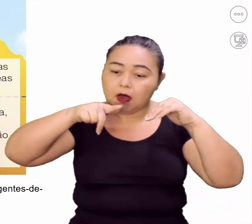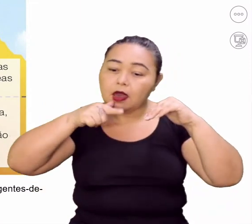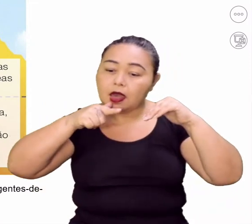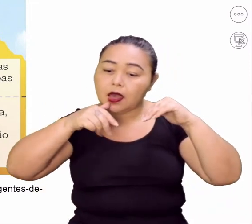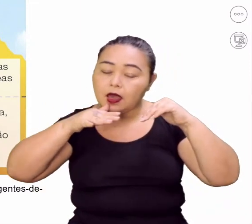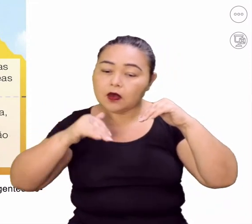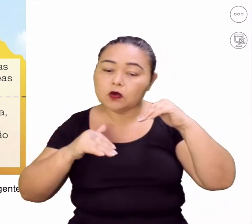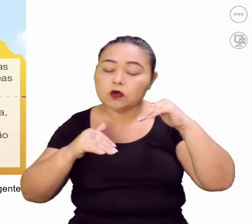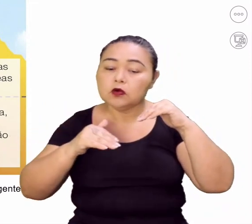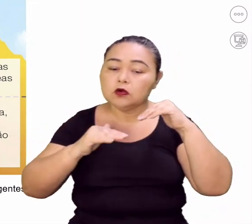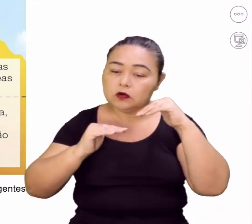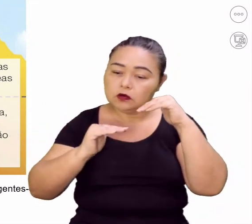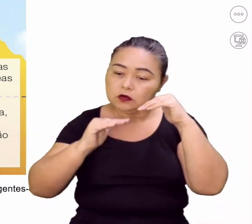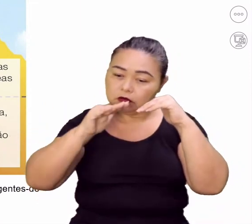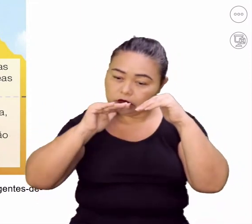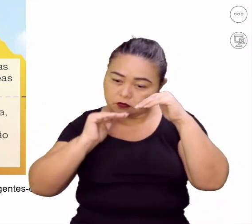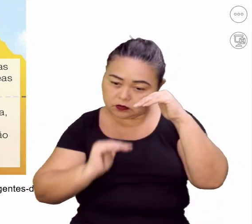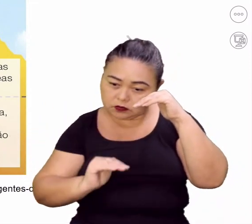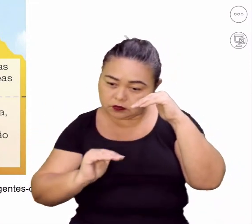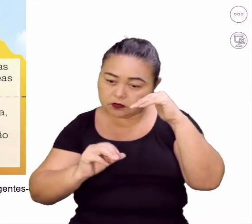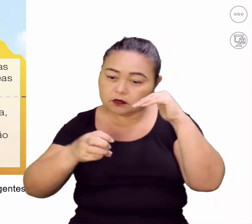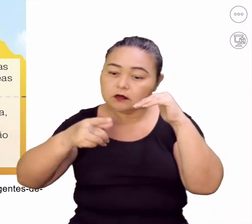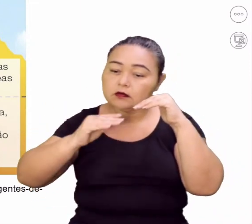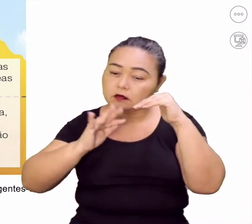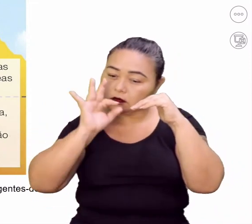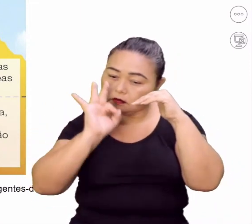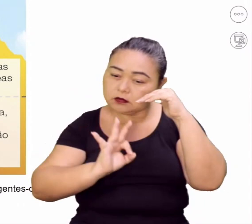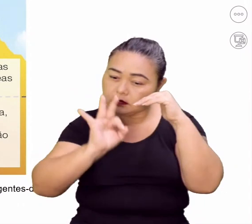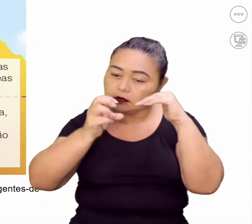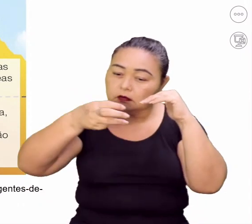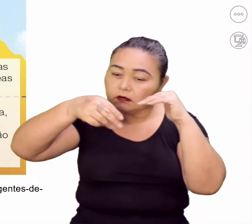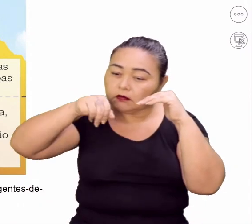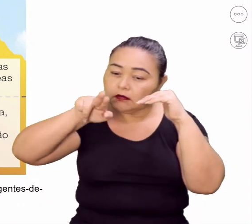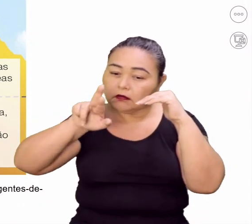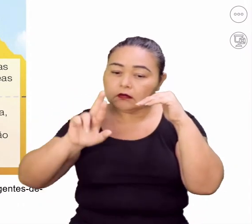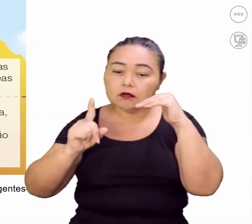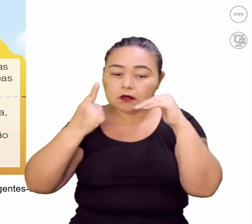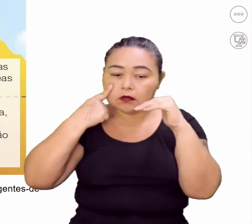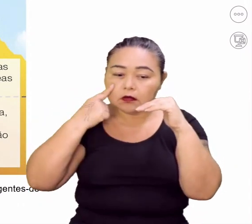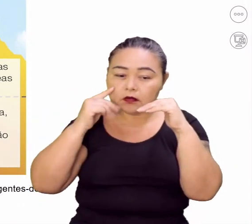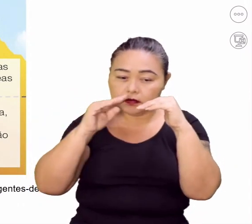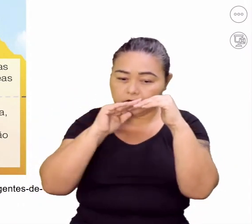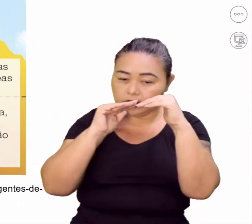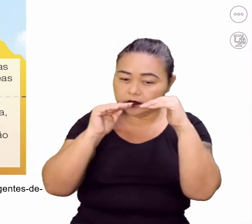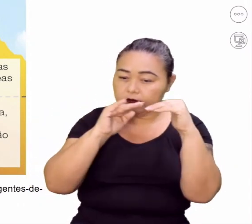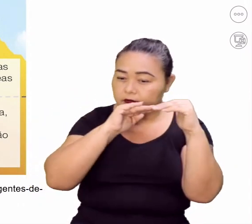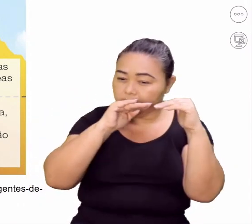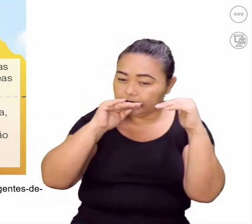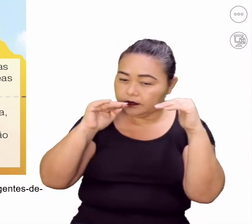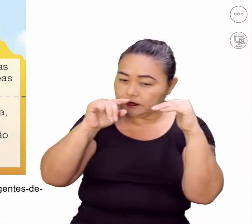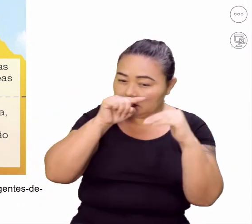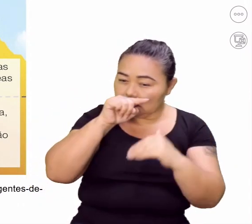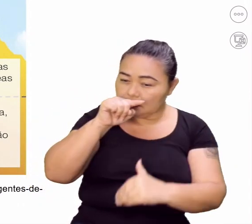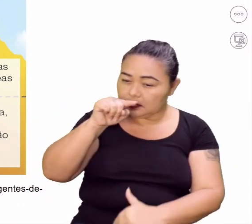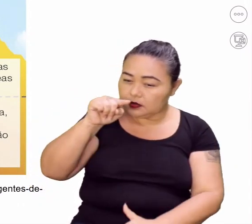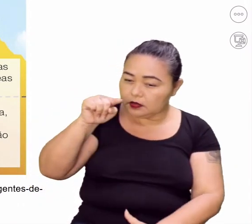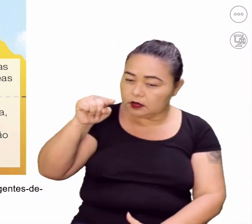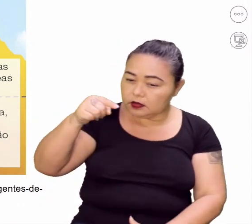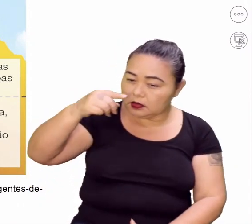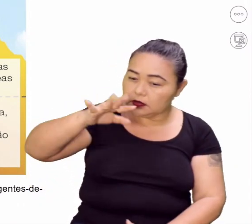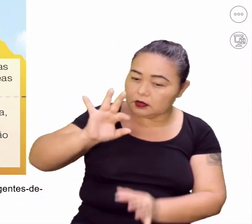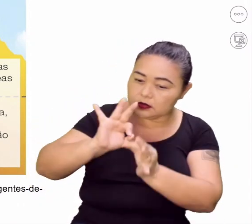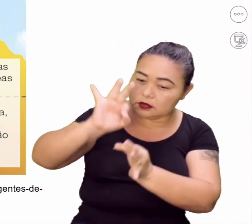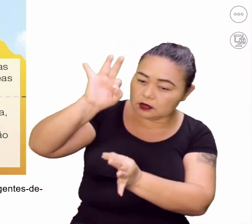mar, absoluta, abaixo do nível do mar. Então, ó, vocês estão vendo esse tracejado aqui, queridos alunos? Esse tracejado é justamente